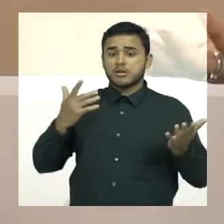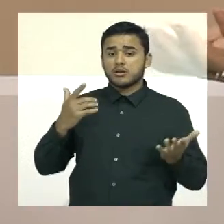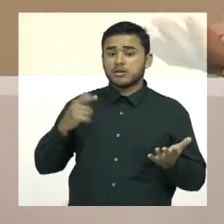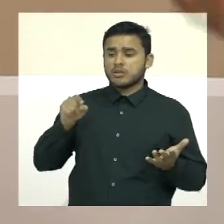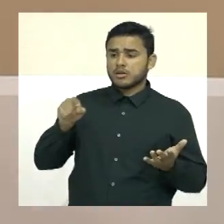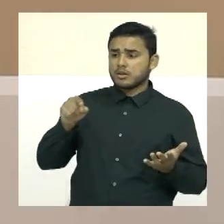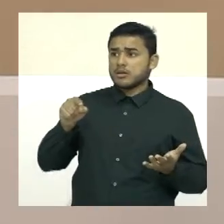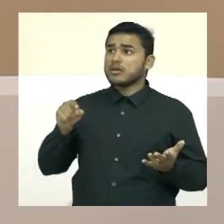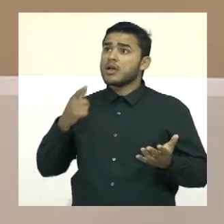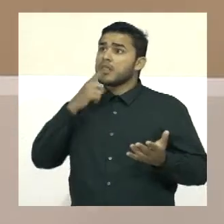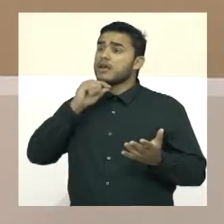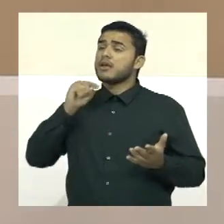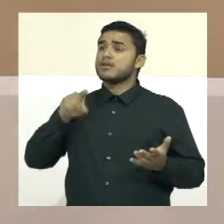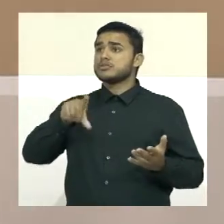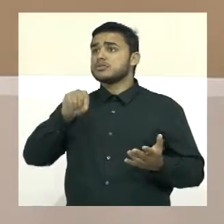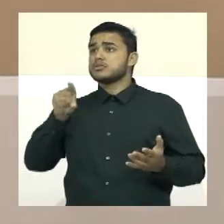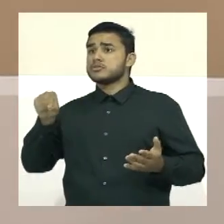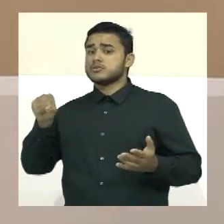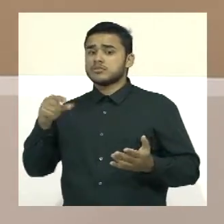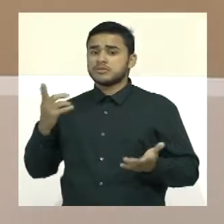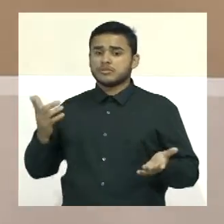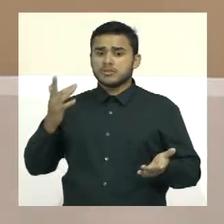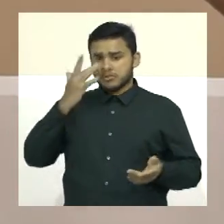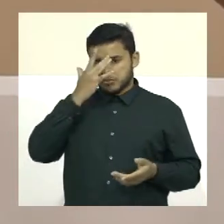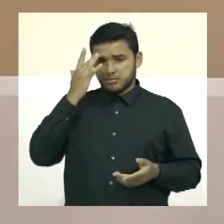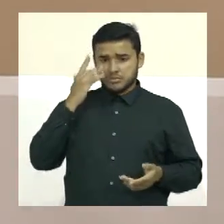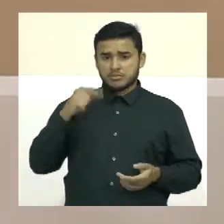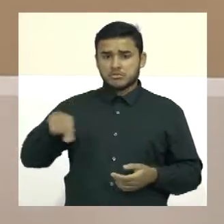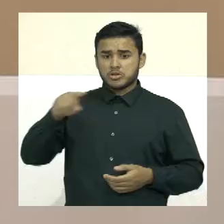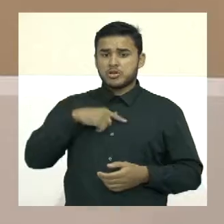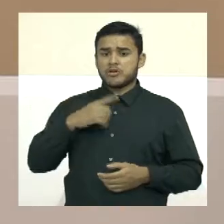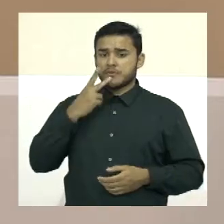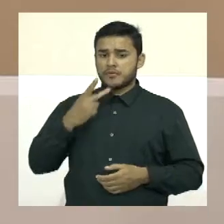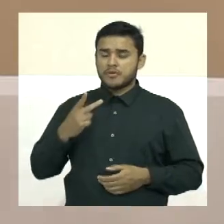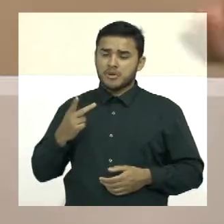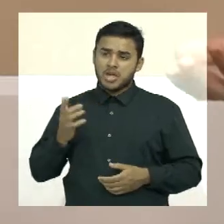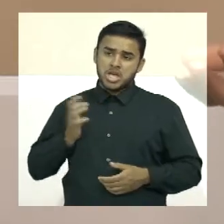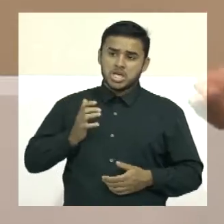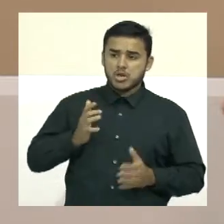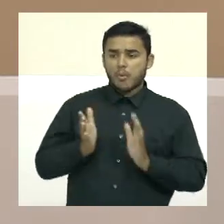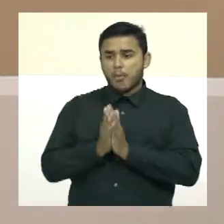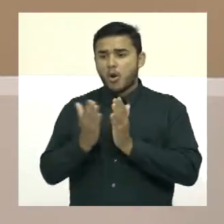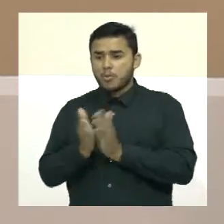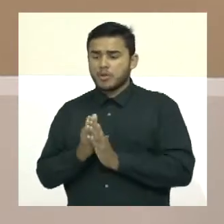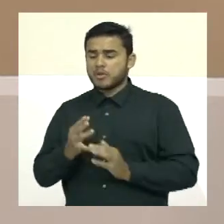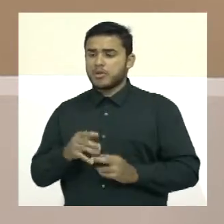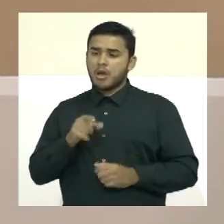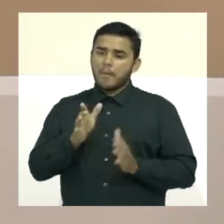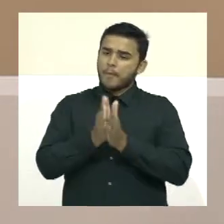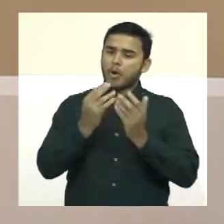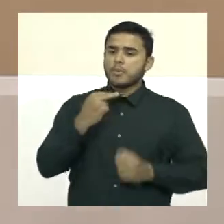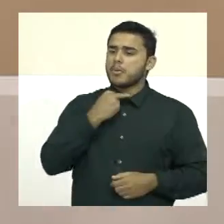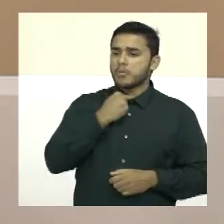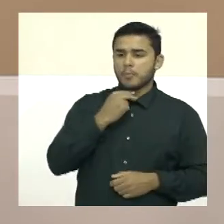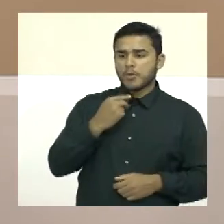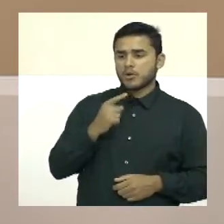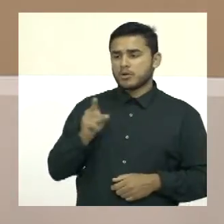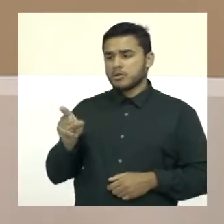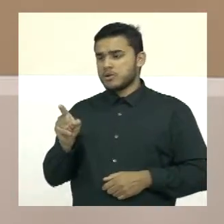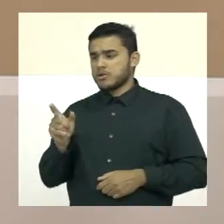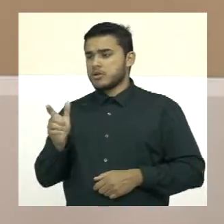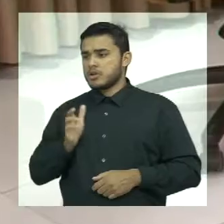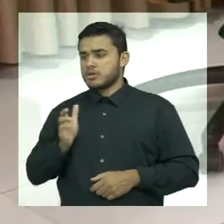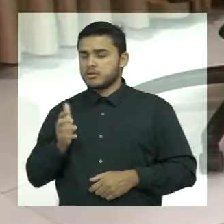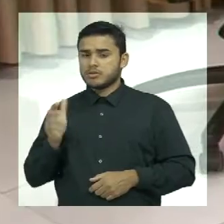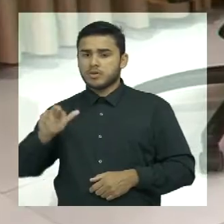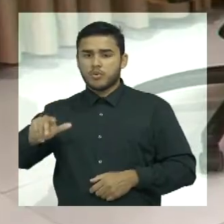dizer o que é digno? Nós estaremos na mão de burocratas que vão dizer o que é digno, o que é. Quem merece viver... Você não é para mim. Exatamente, né?